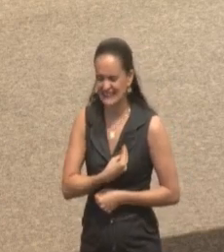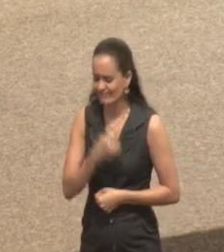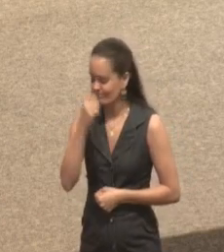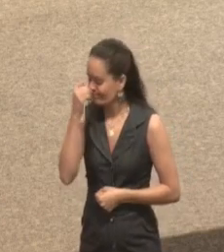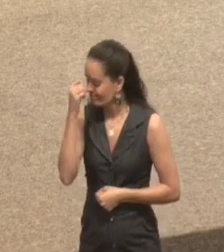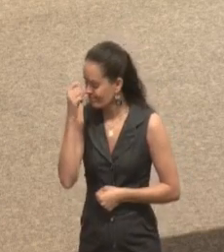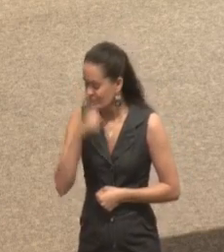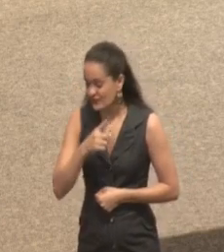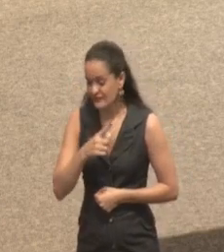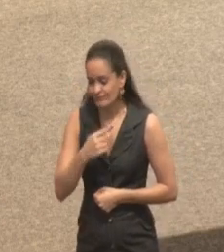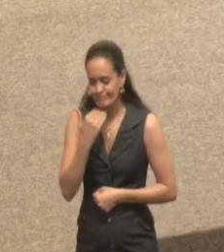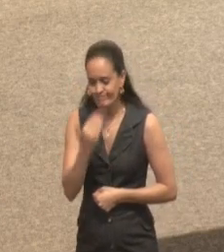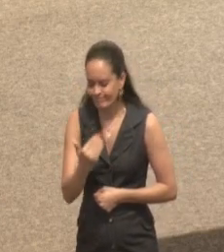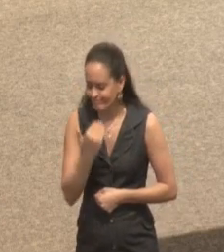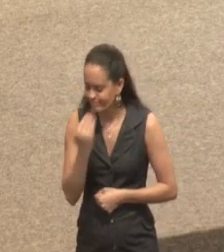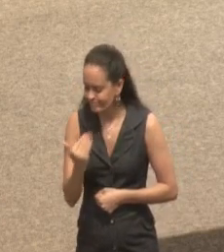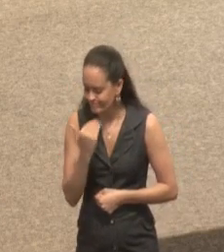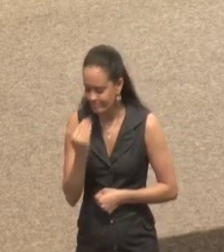jeito.